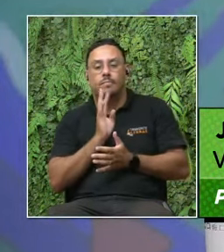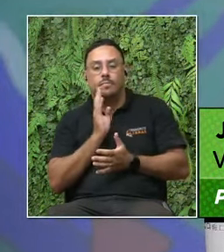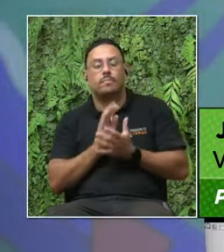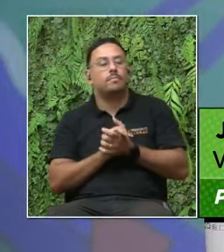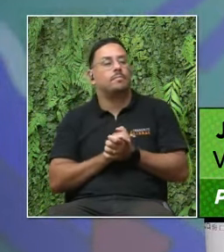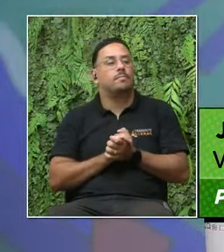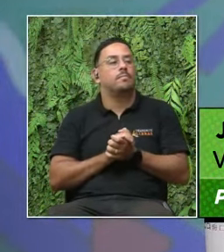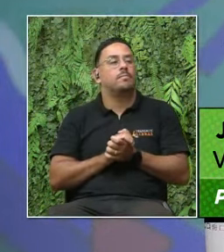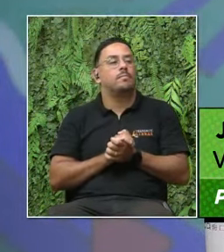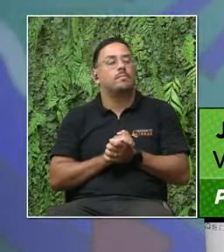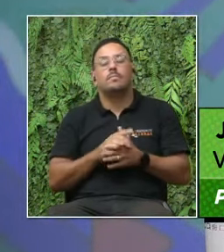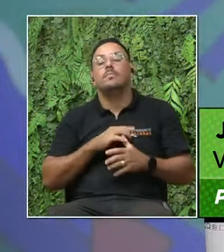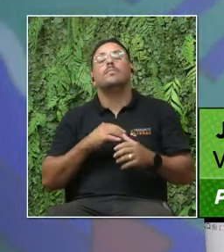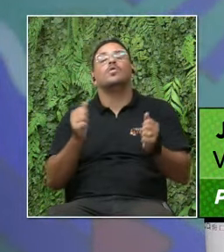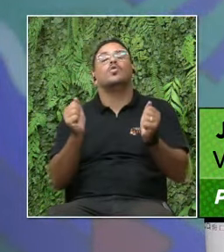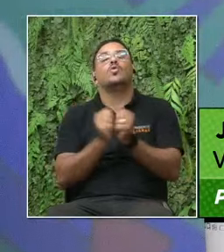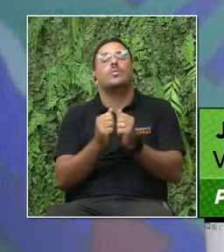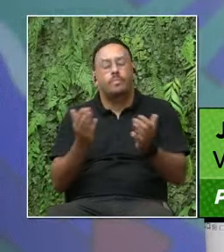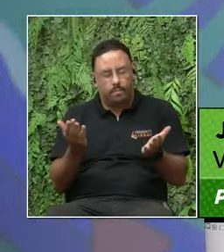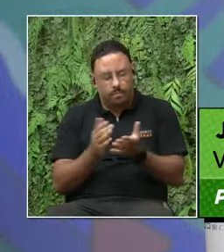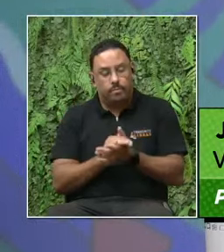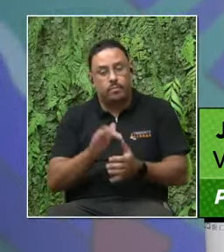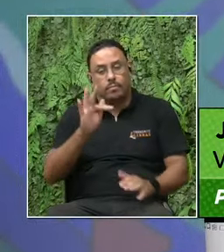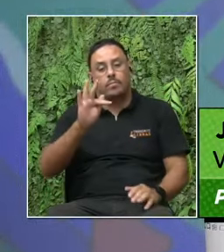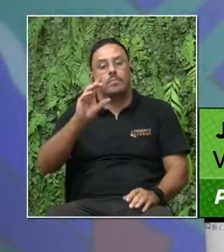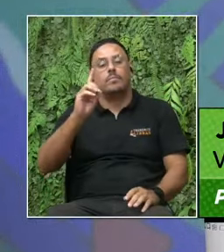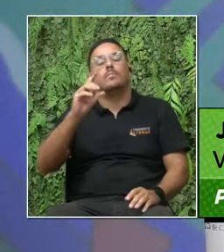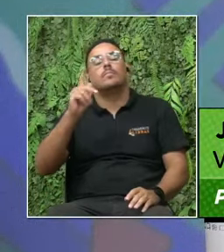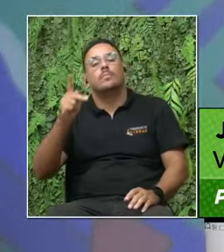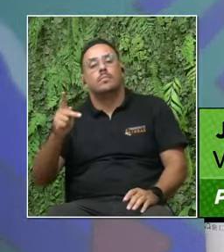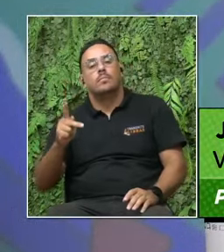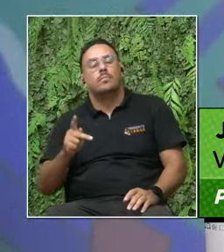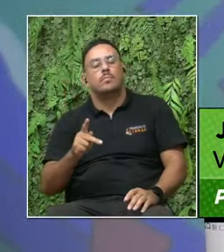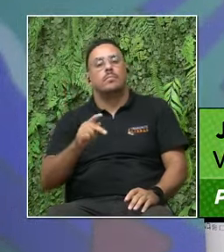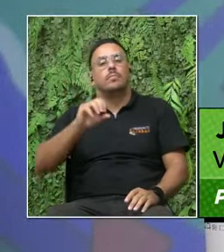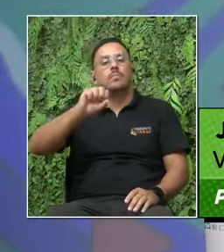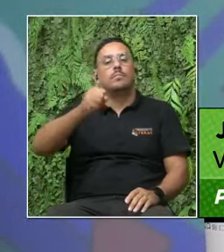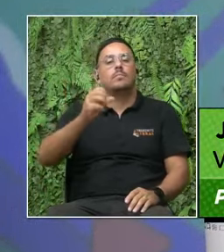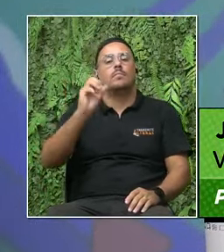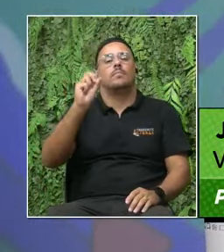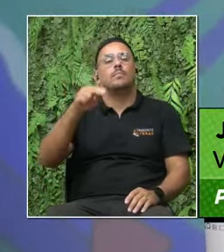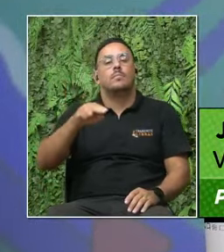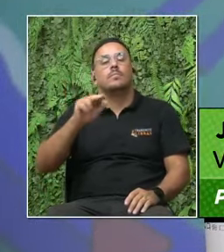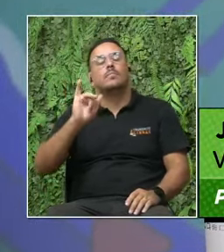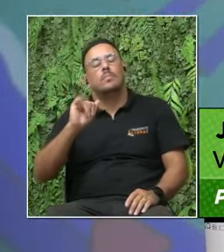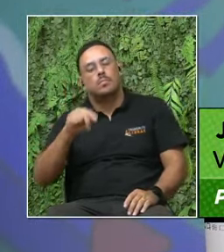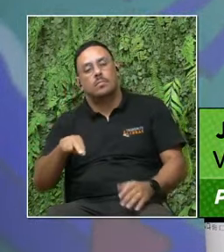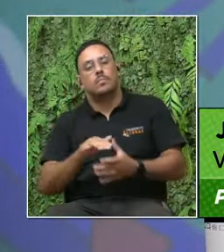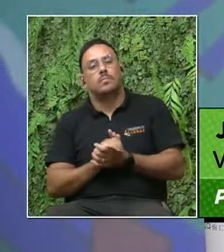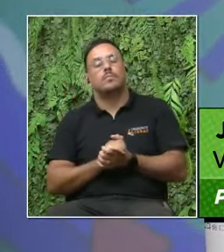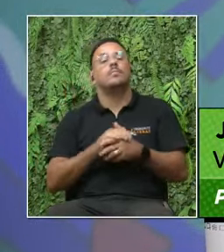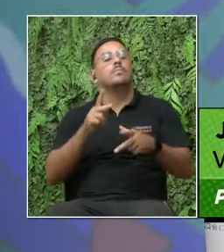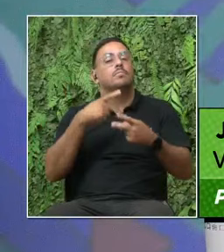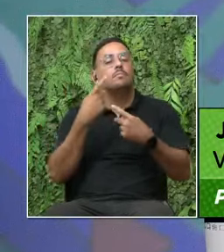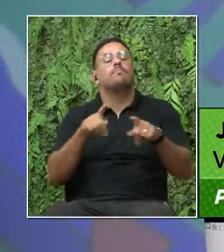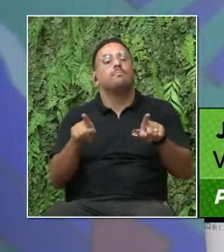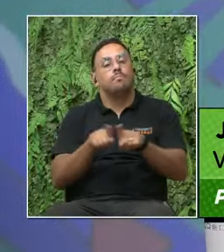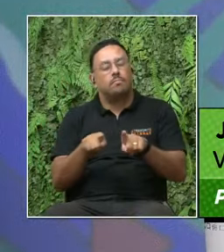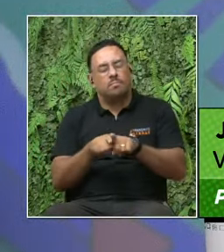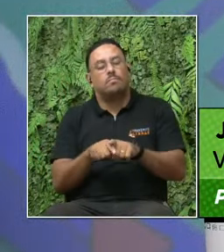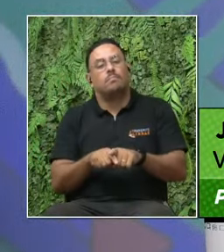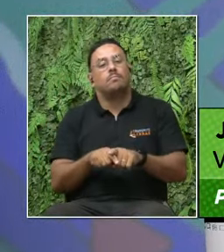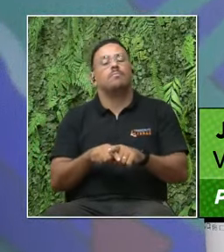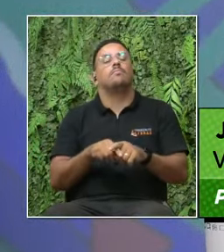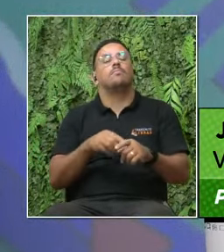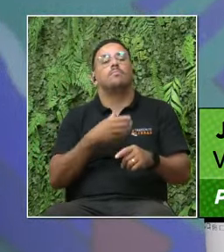aliás esteve conosco no fdp conversando o Juan Pablo sorim e falou também de Marcelo